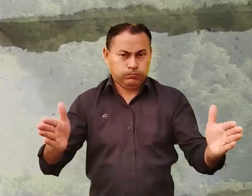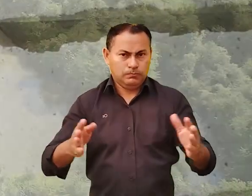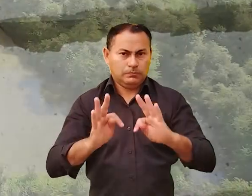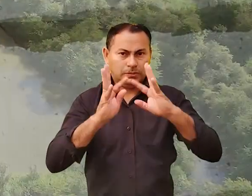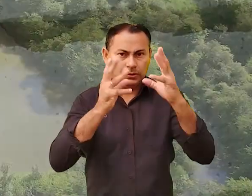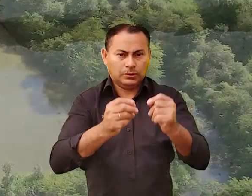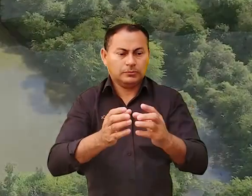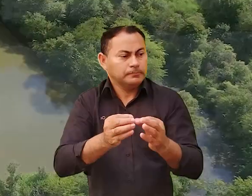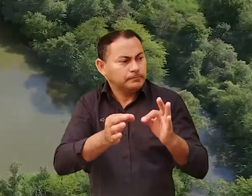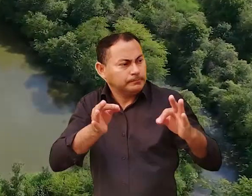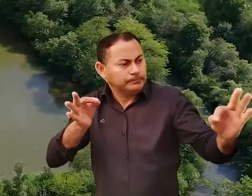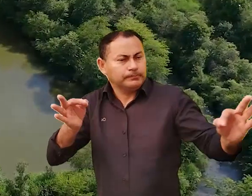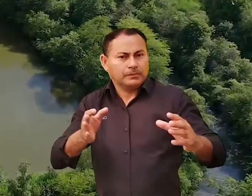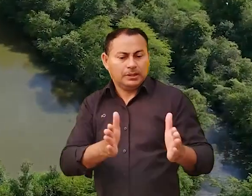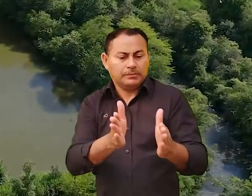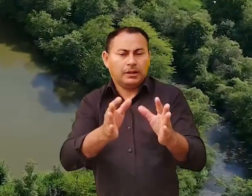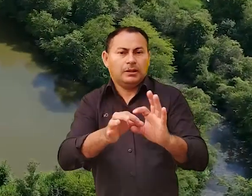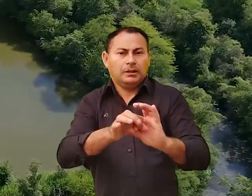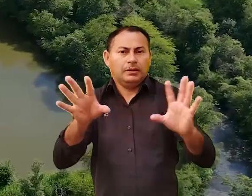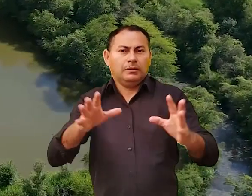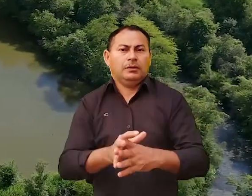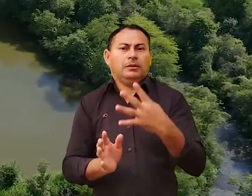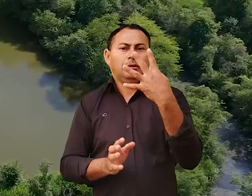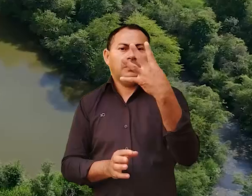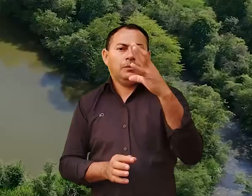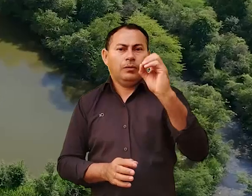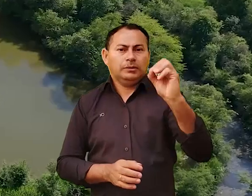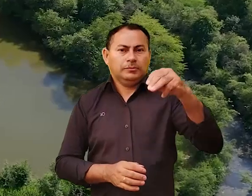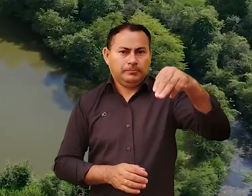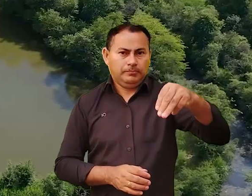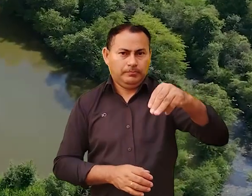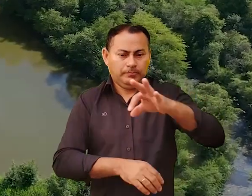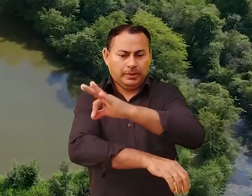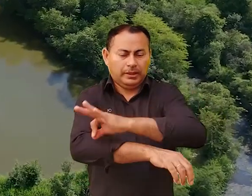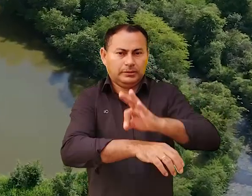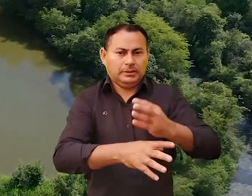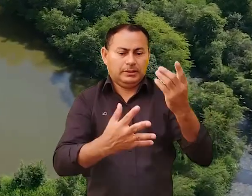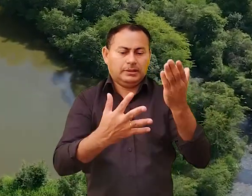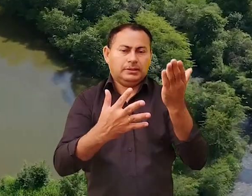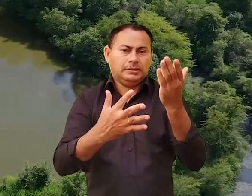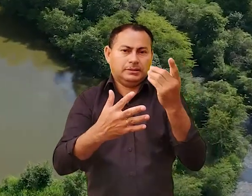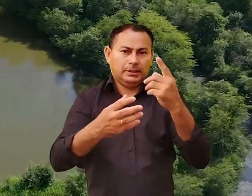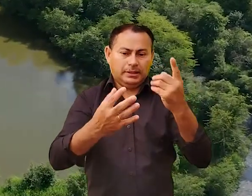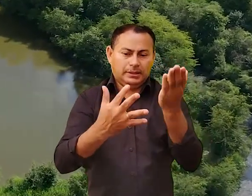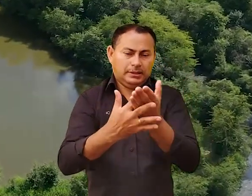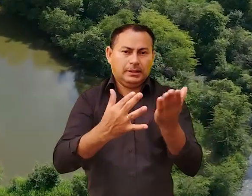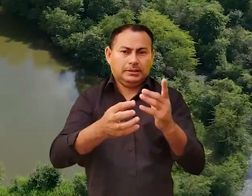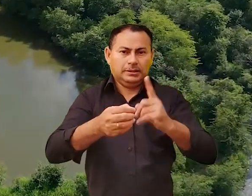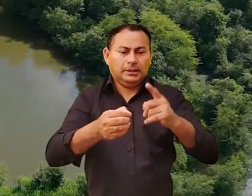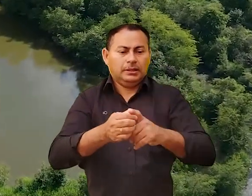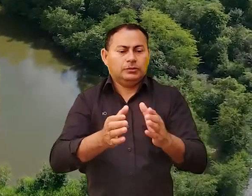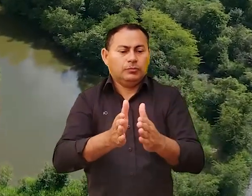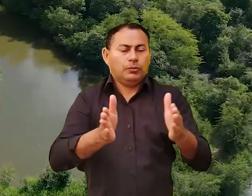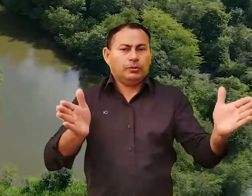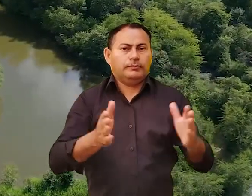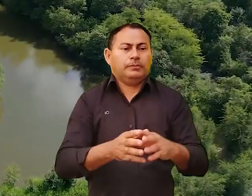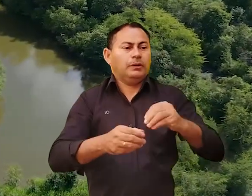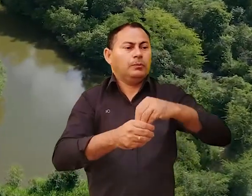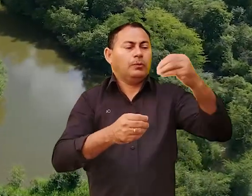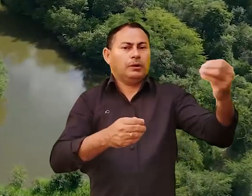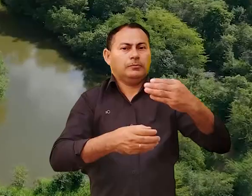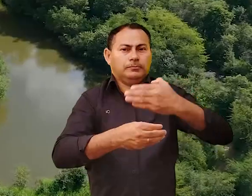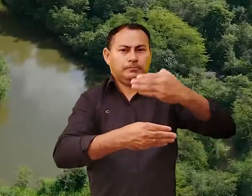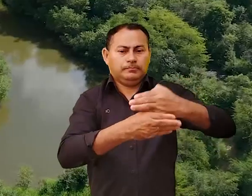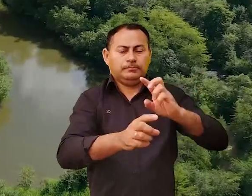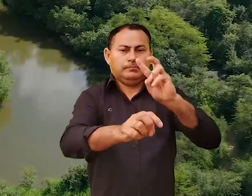Em toda a sua extensão havia um espaço livre de 400 metros entre a cidade e a muralha. Do lado de fora, a